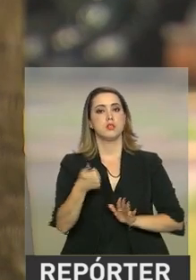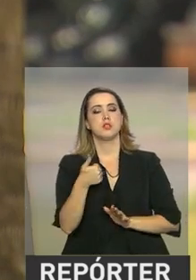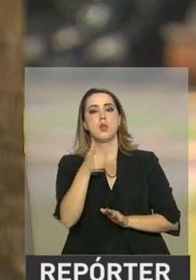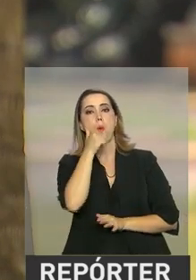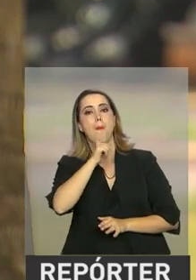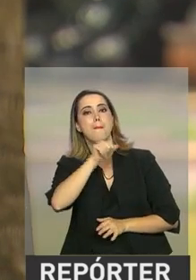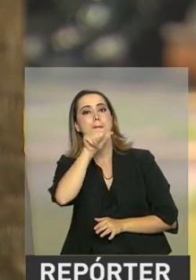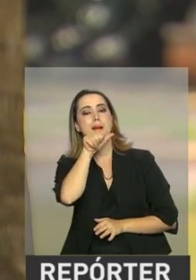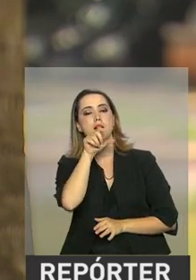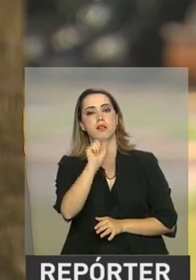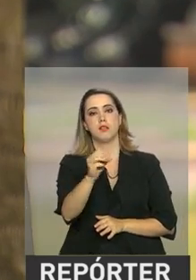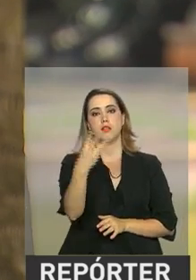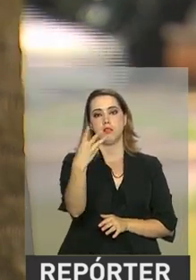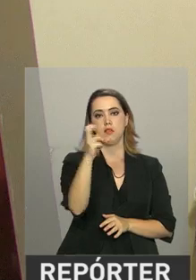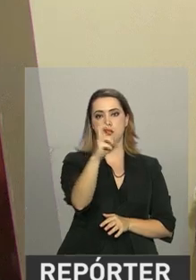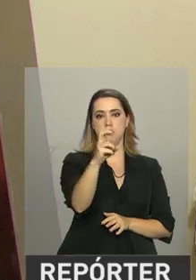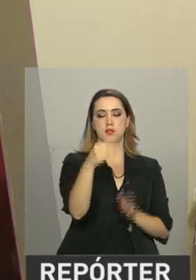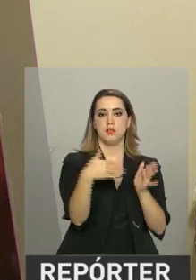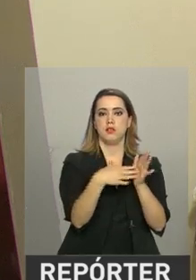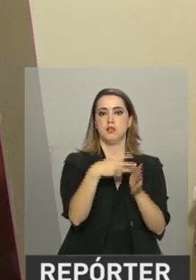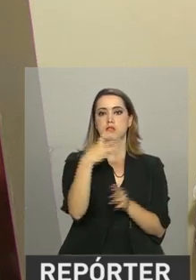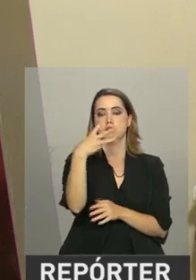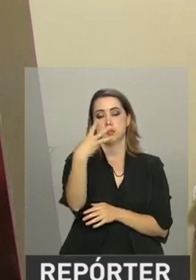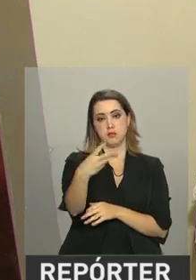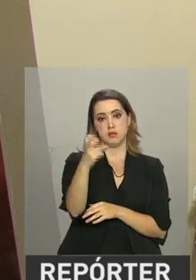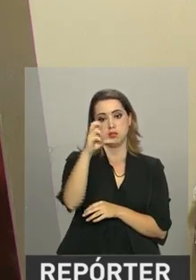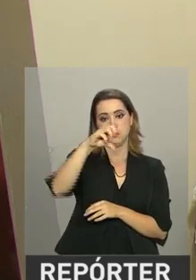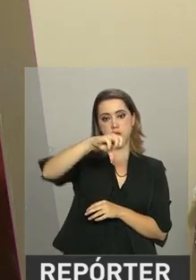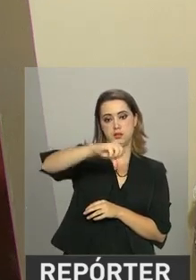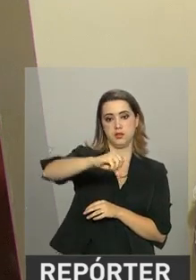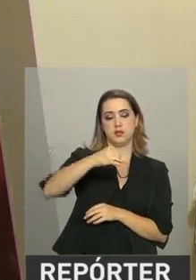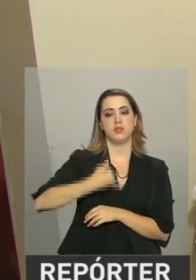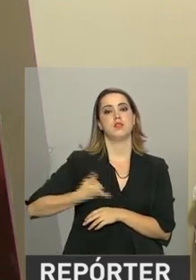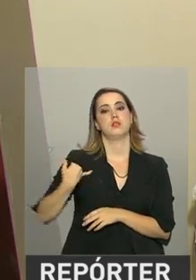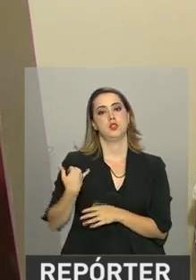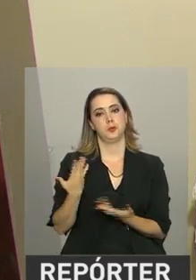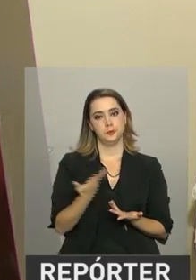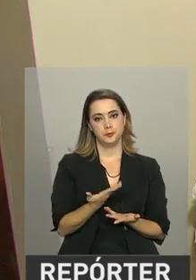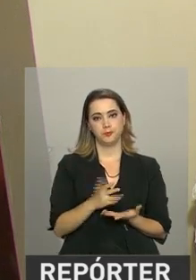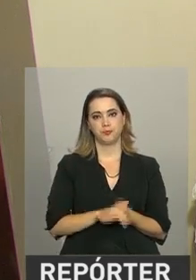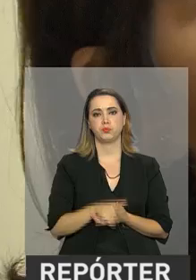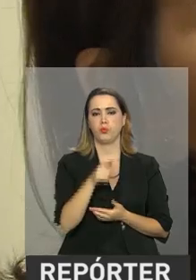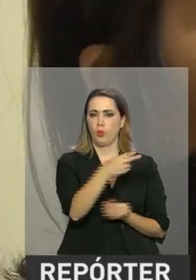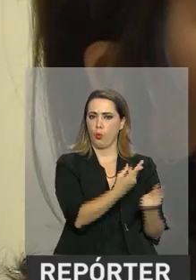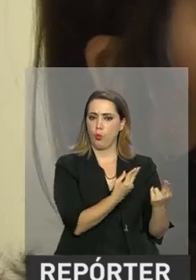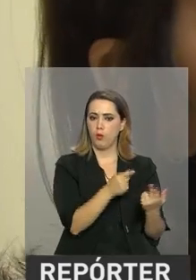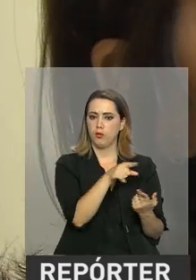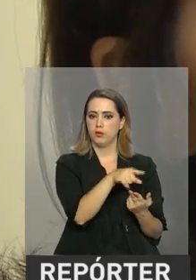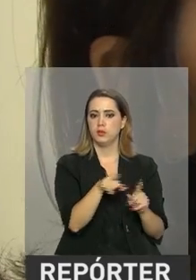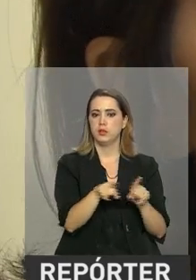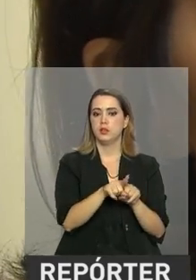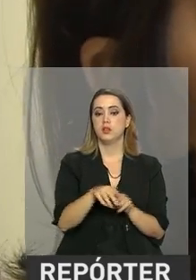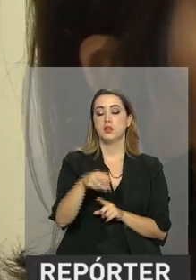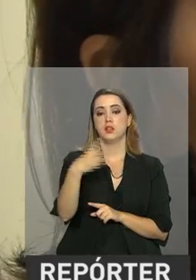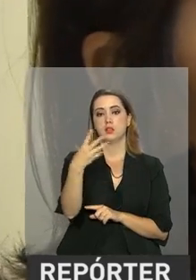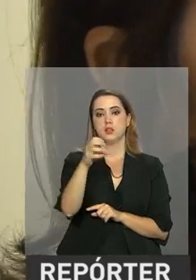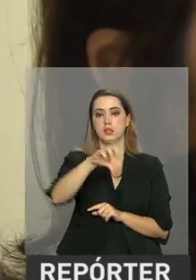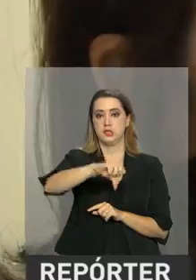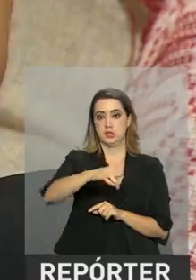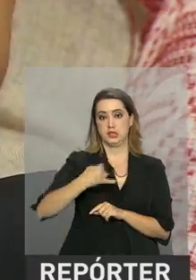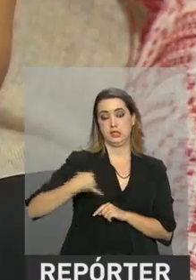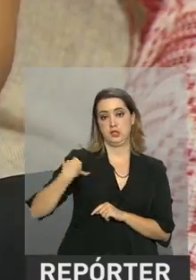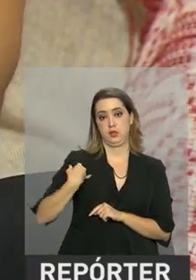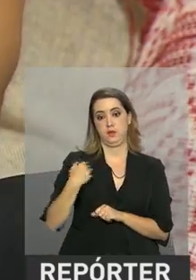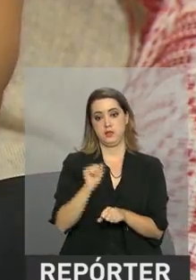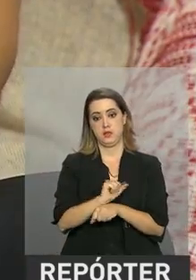35 e 39 anos é o caso da Silvia que teve o an aos 36 anos ela conta que decidiu esperar